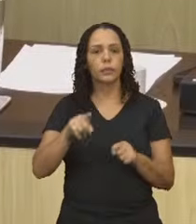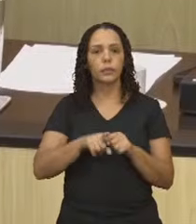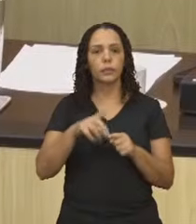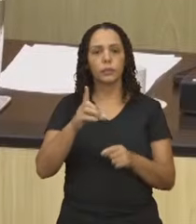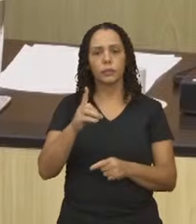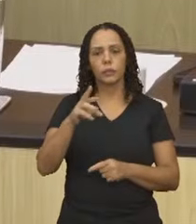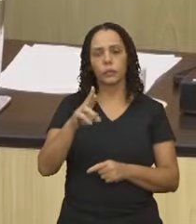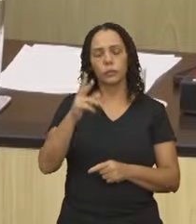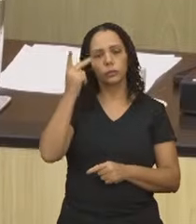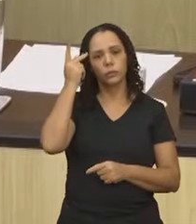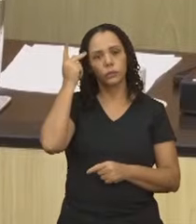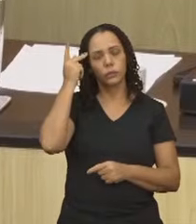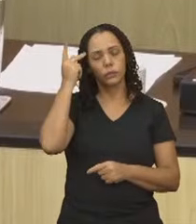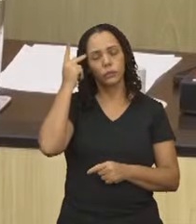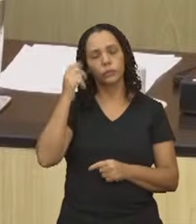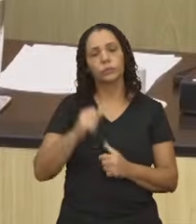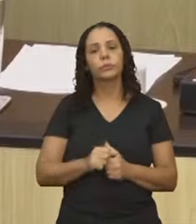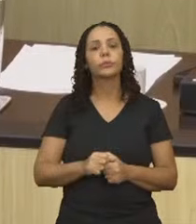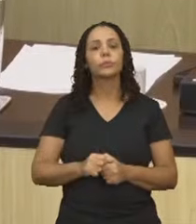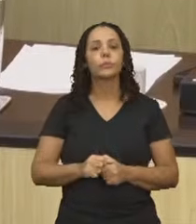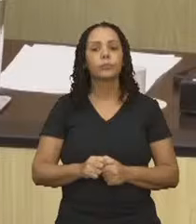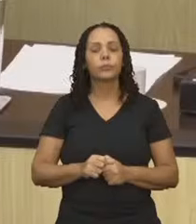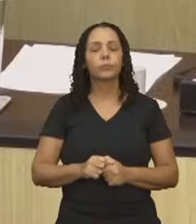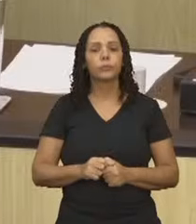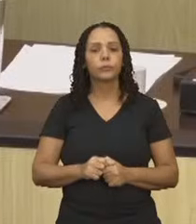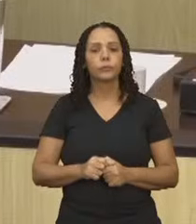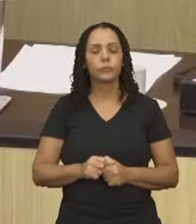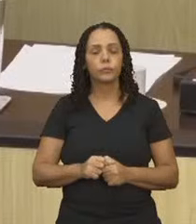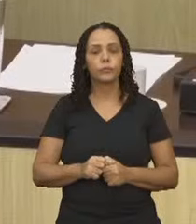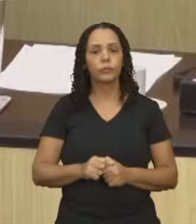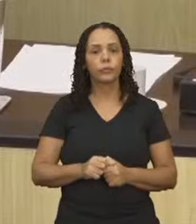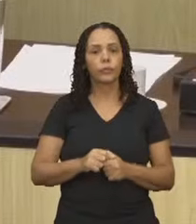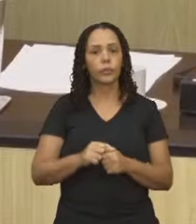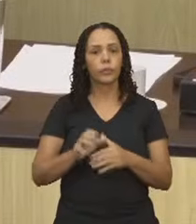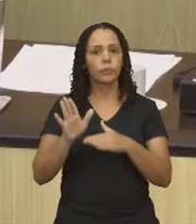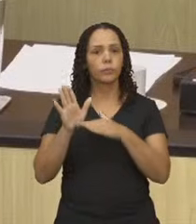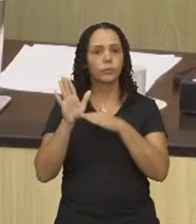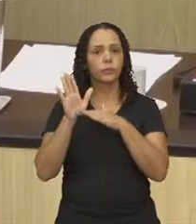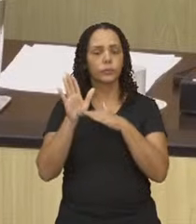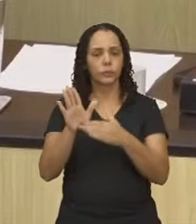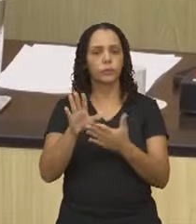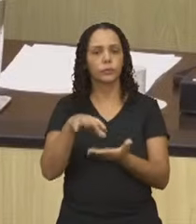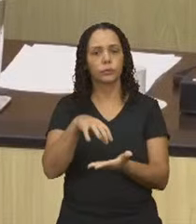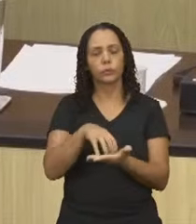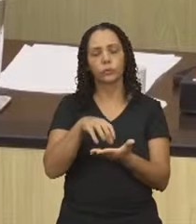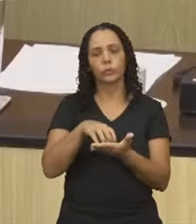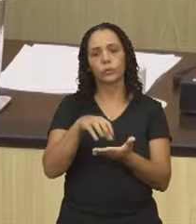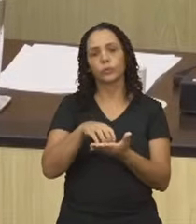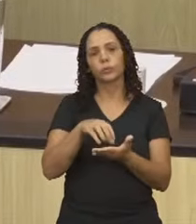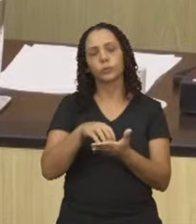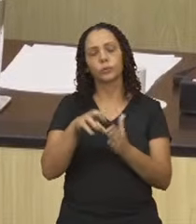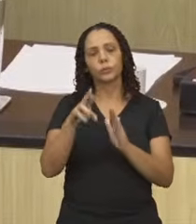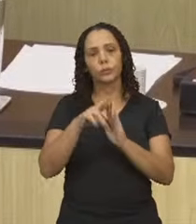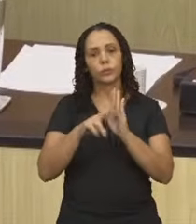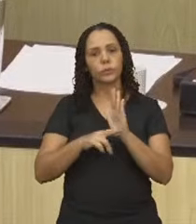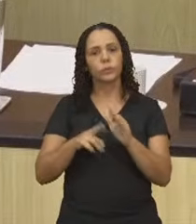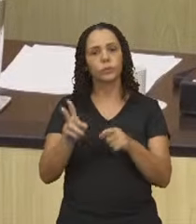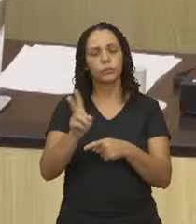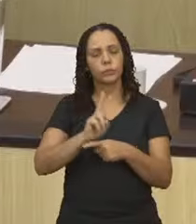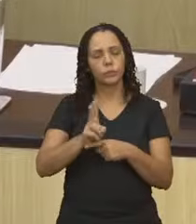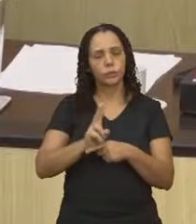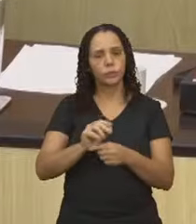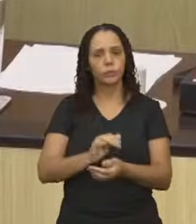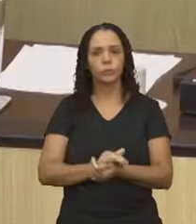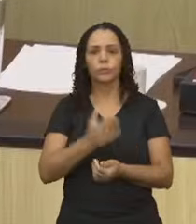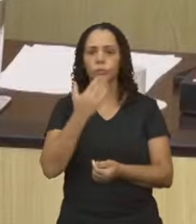ciência e reforço da demanda junto aos órgãos reguladores e fiscalizadores. Assim sendo, muito respeitosamente